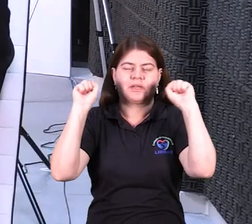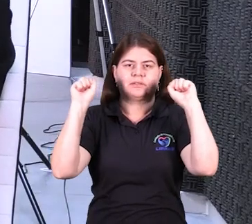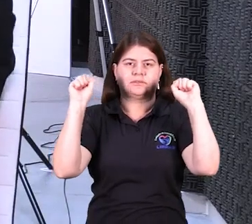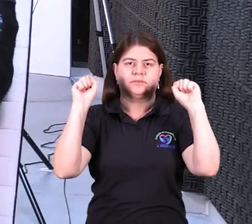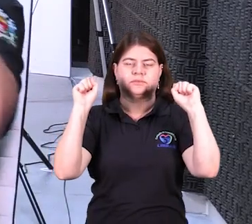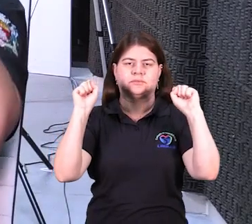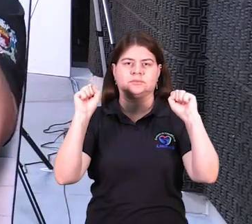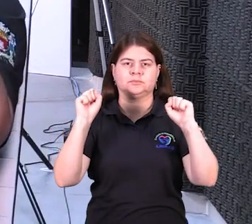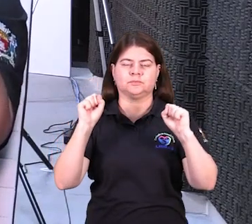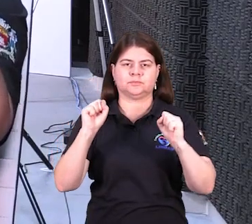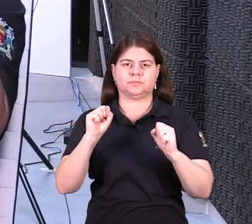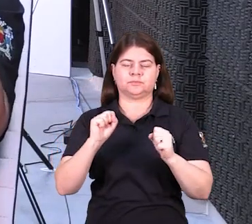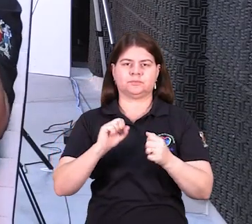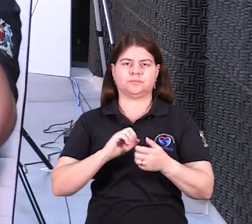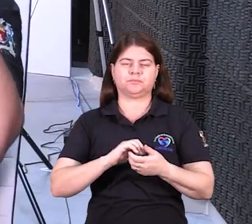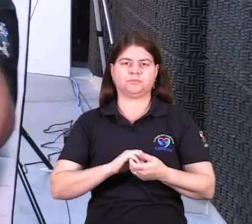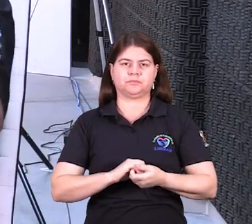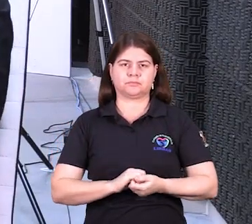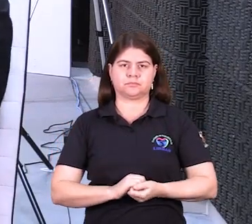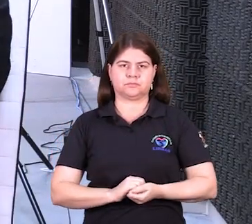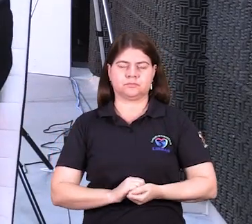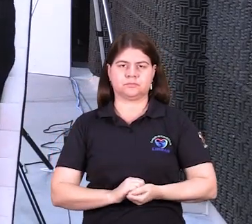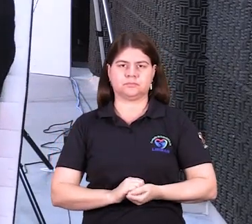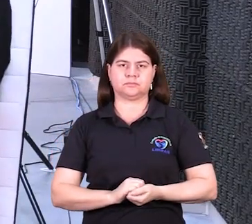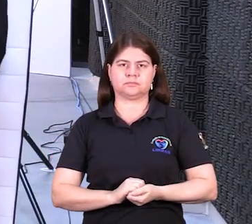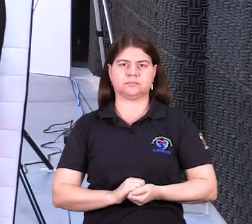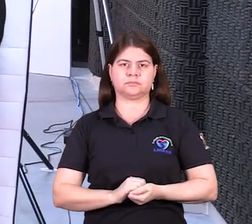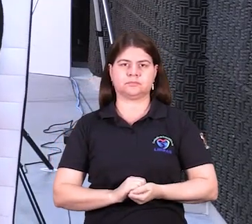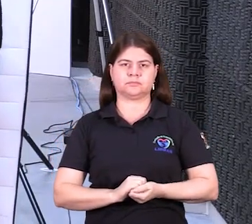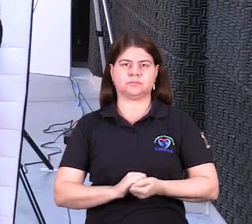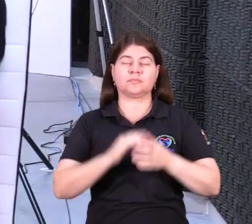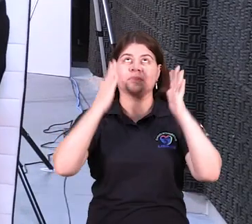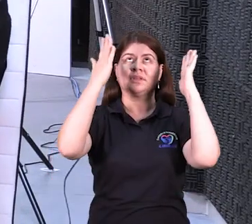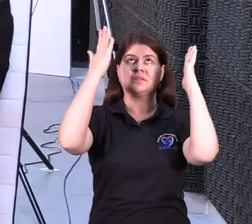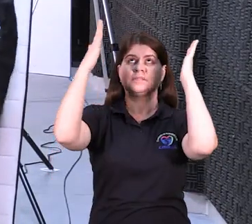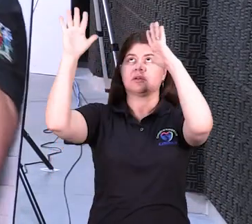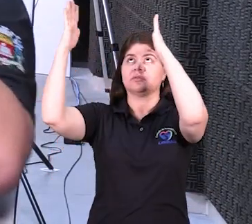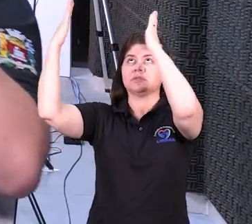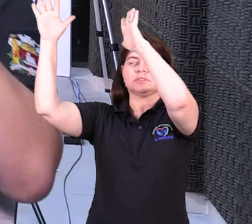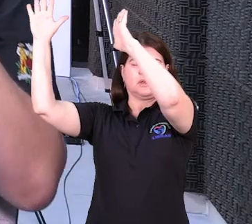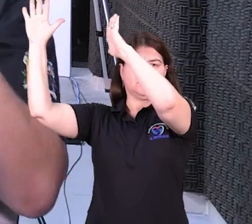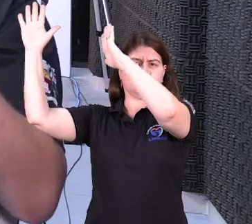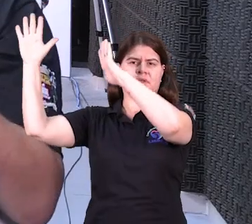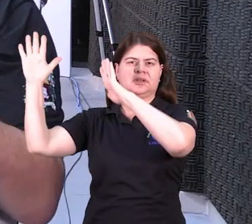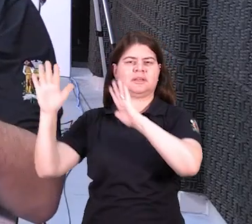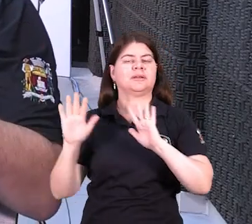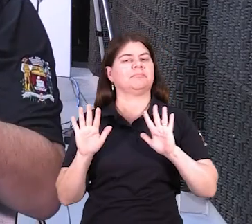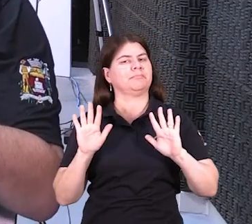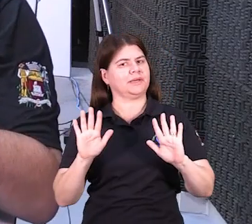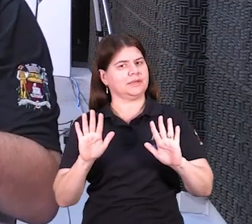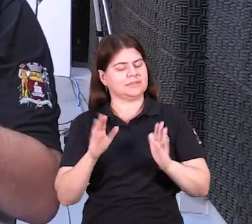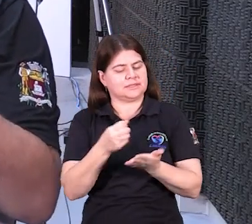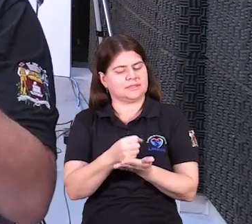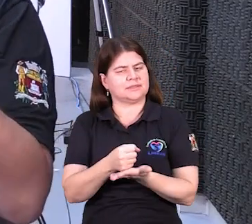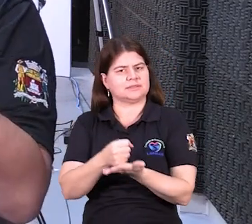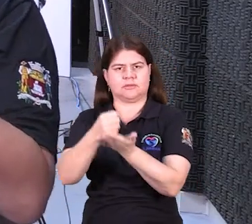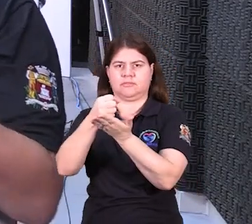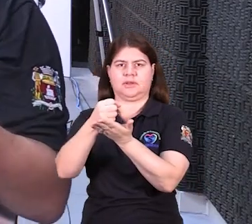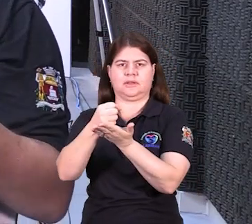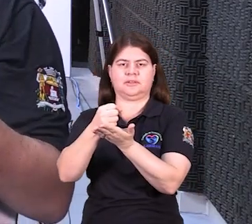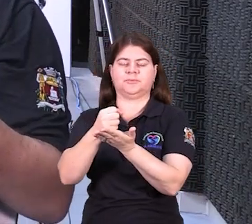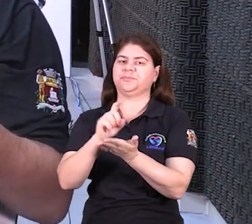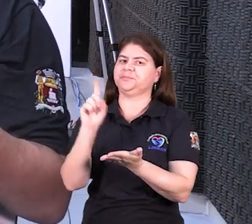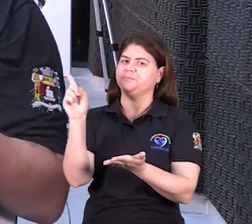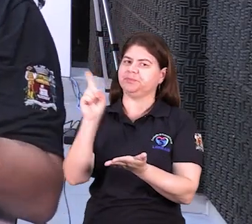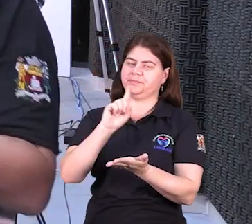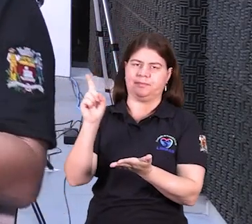Idolatrada, né? Aqui cabe idolatrada, adorada e salve, salve. Mas esse